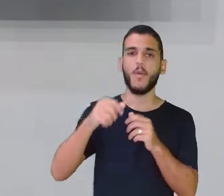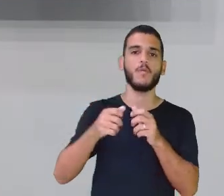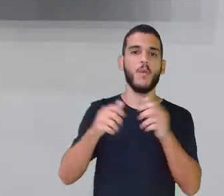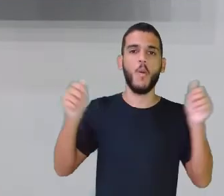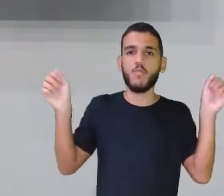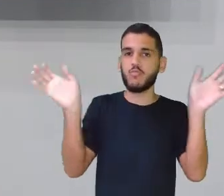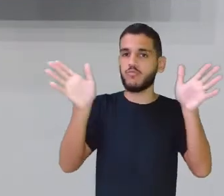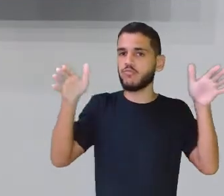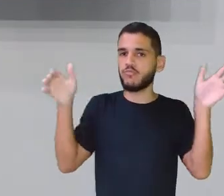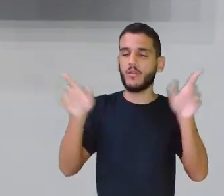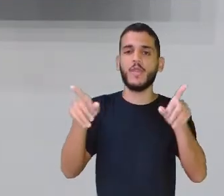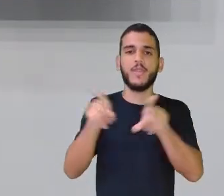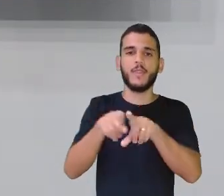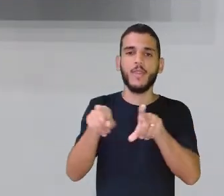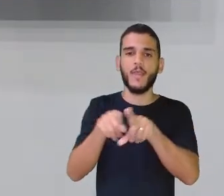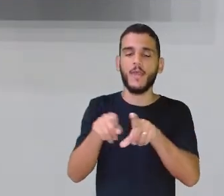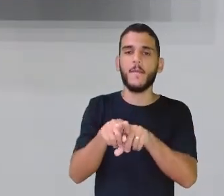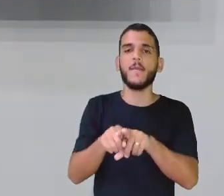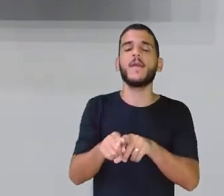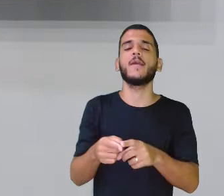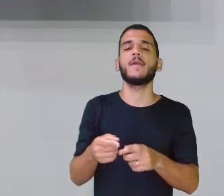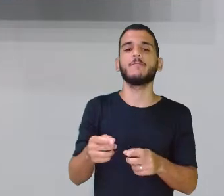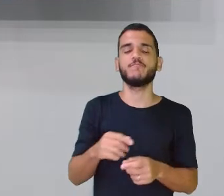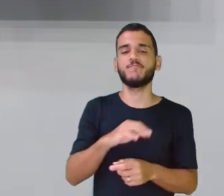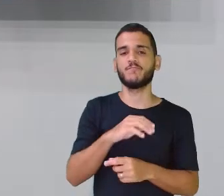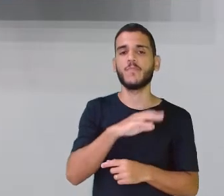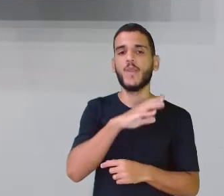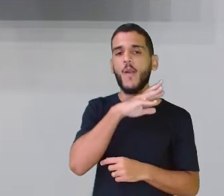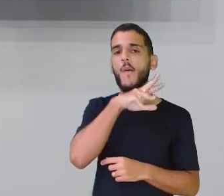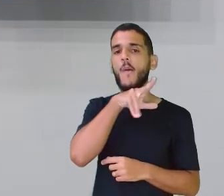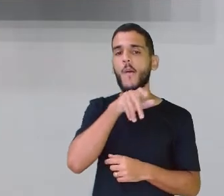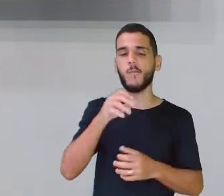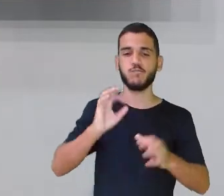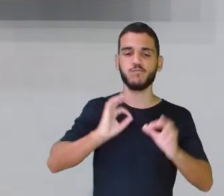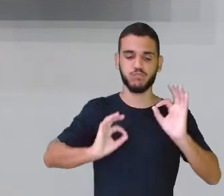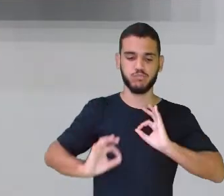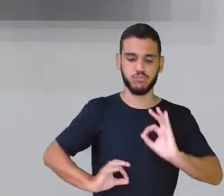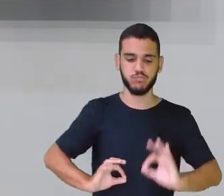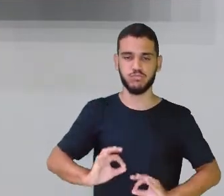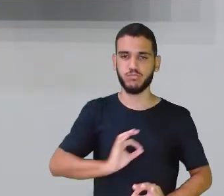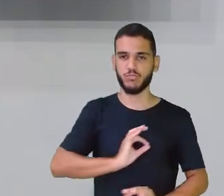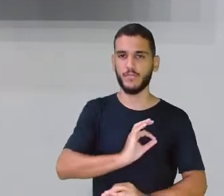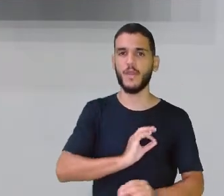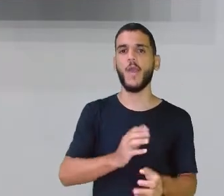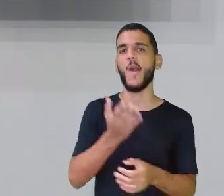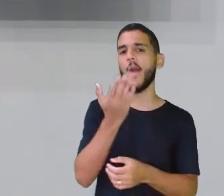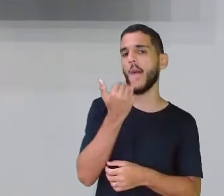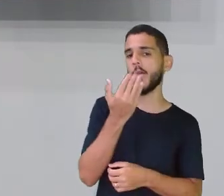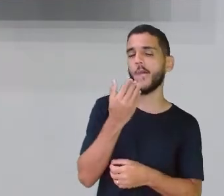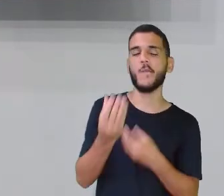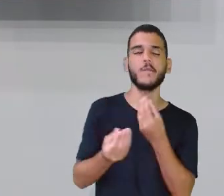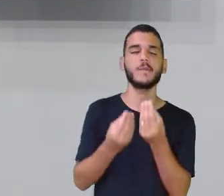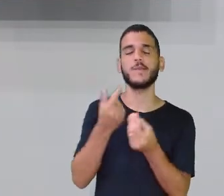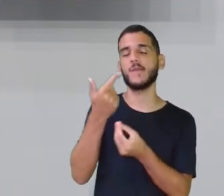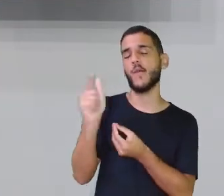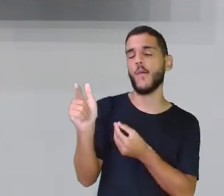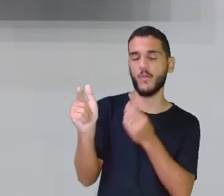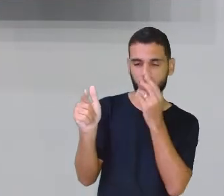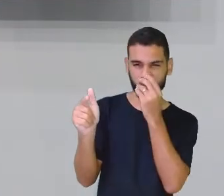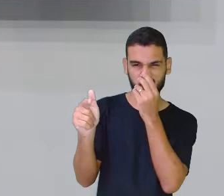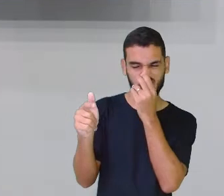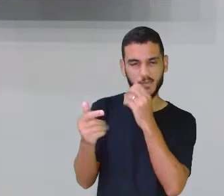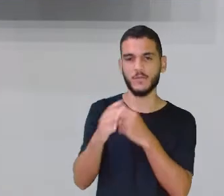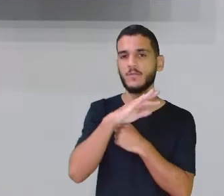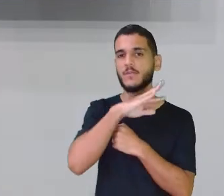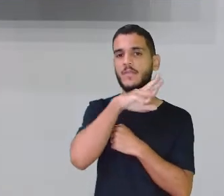são considerados os predadores que estão no topo da cadeia alimentar e eles se alimentam de outros animais, porque eles são seres